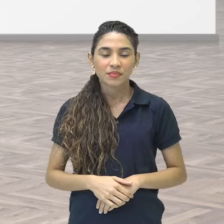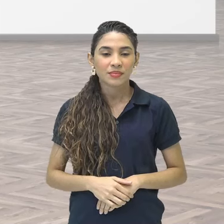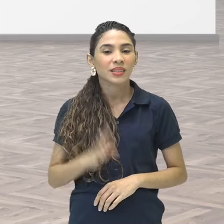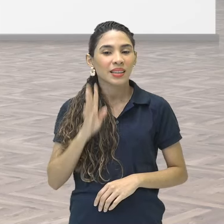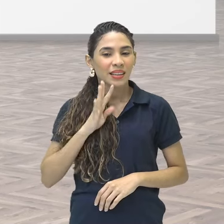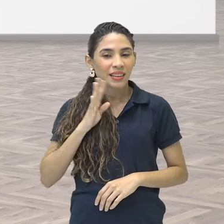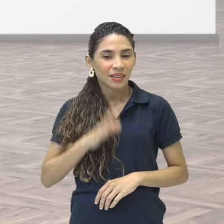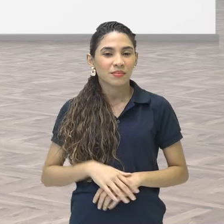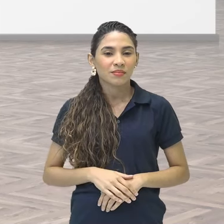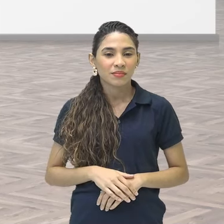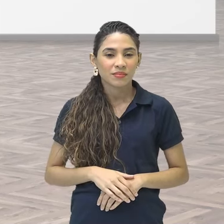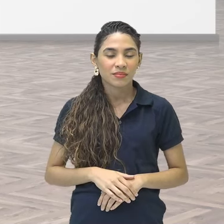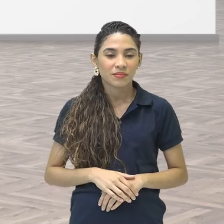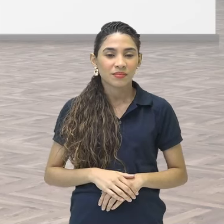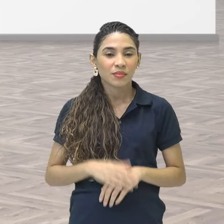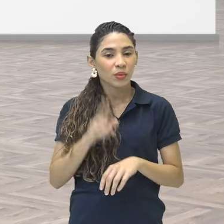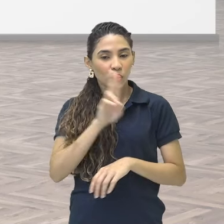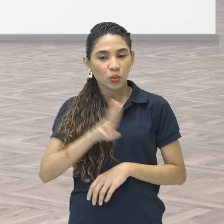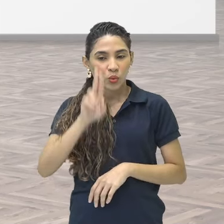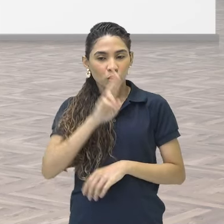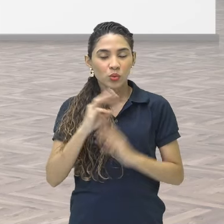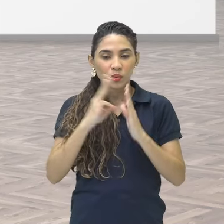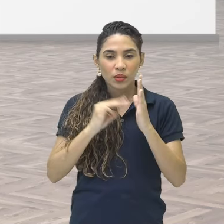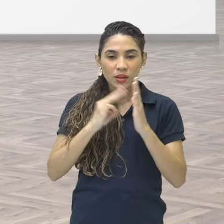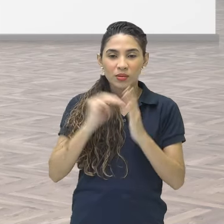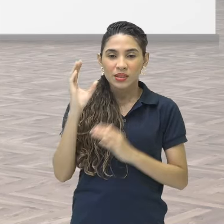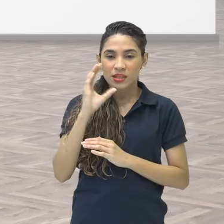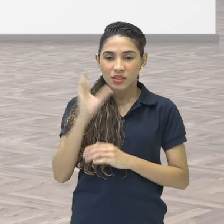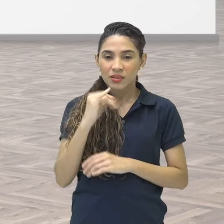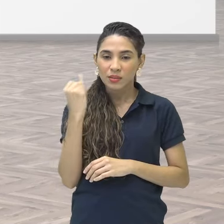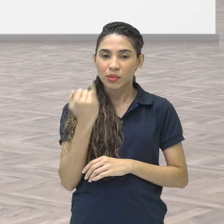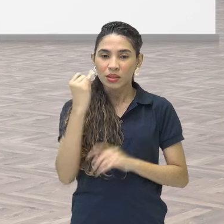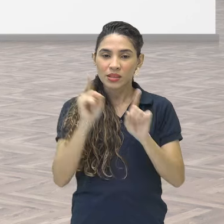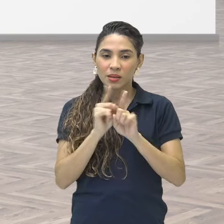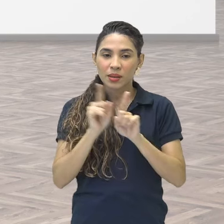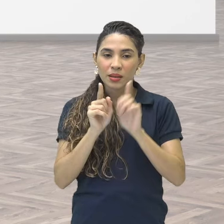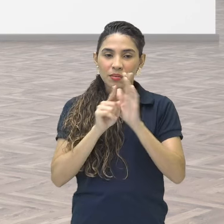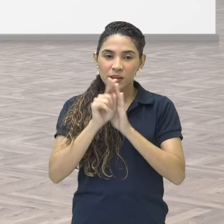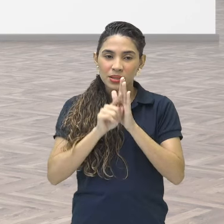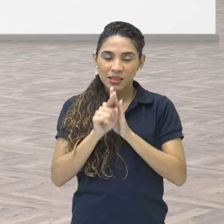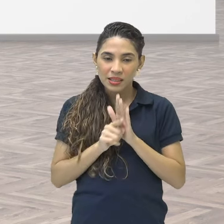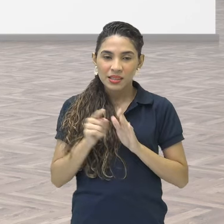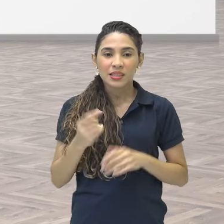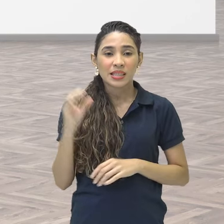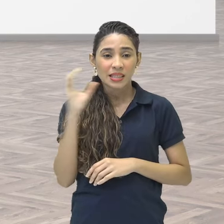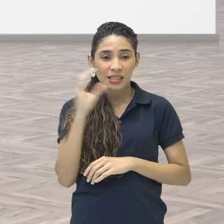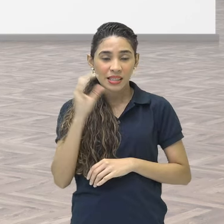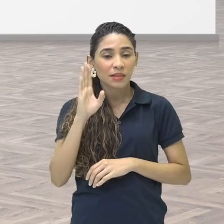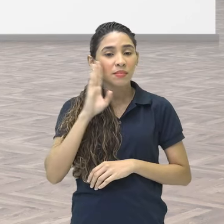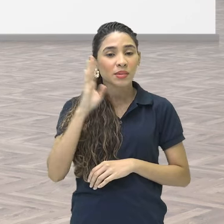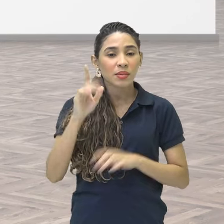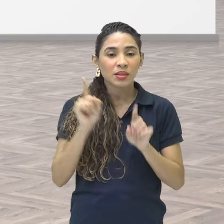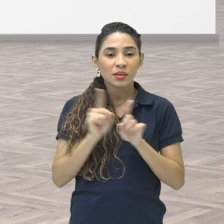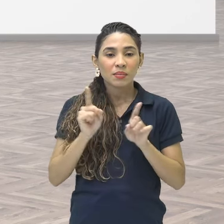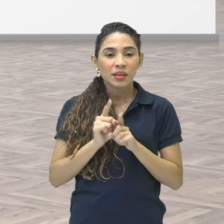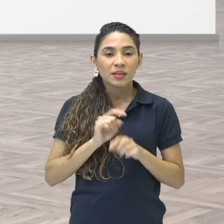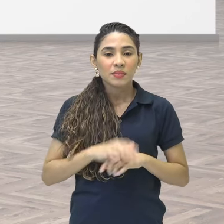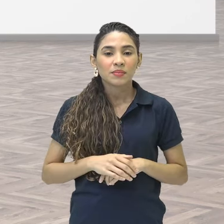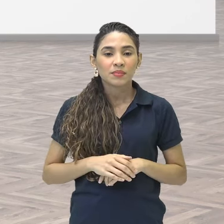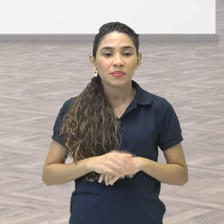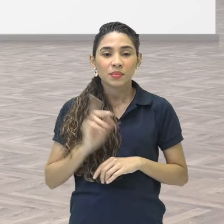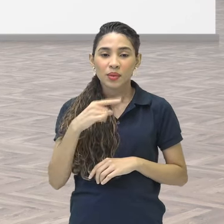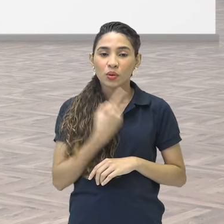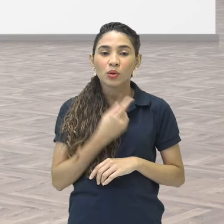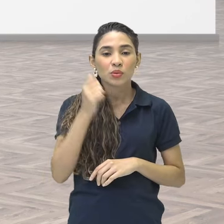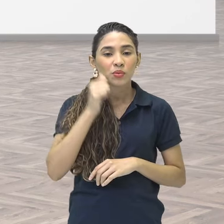Legal, né? Aí a aplicação do método científico, a importância da pesquisa, a importância da ciência, principalmente para